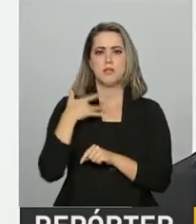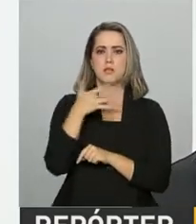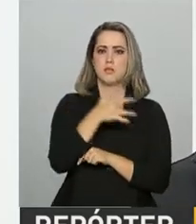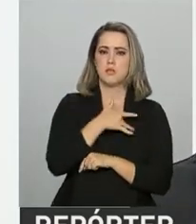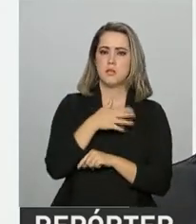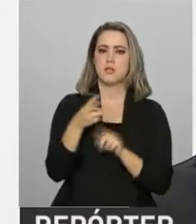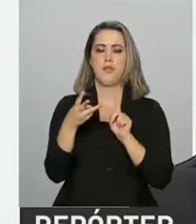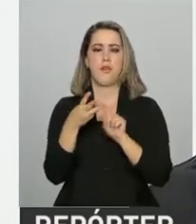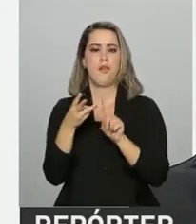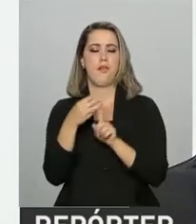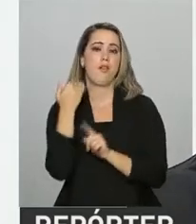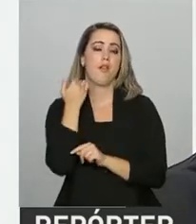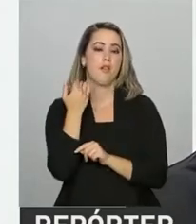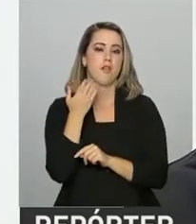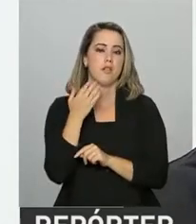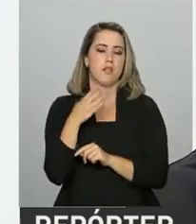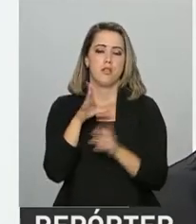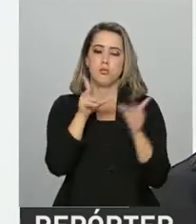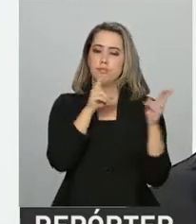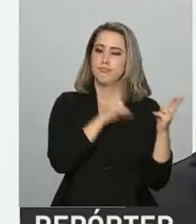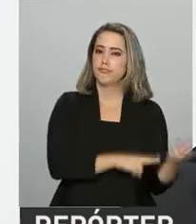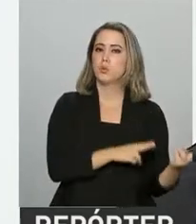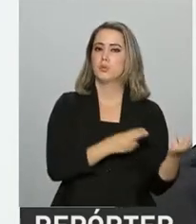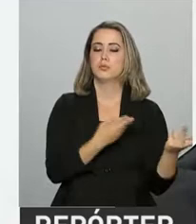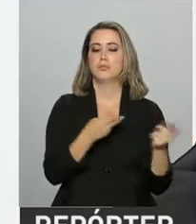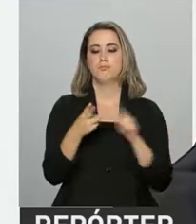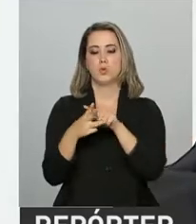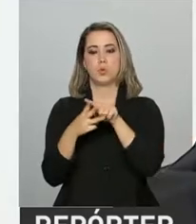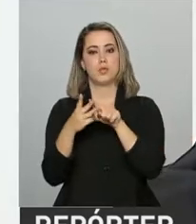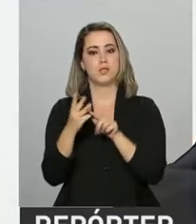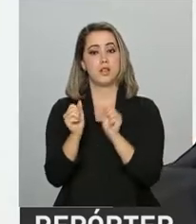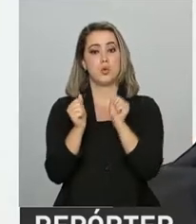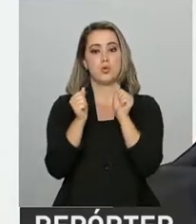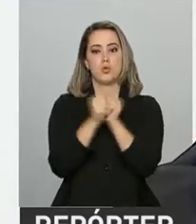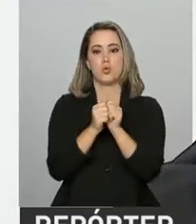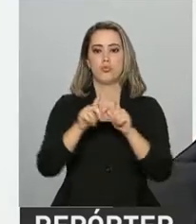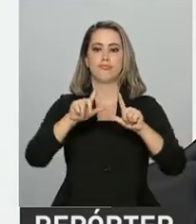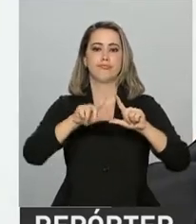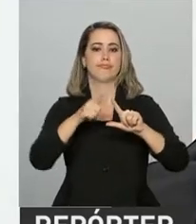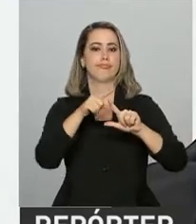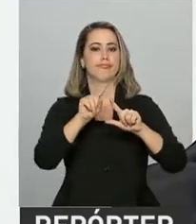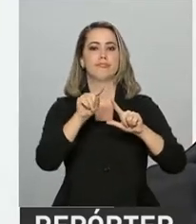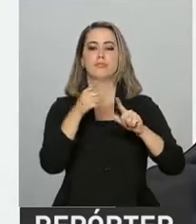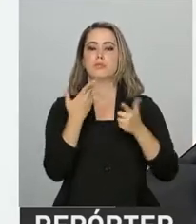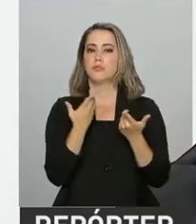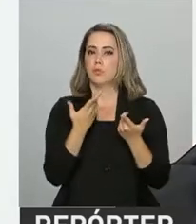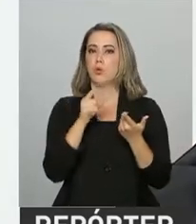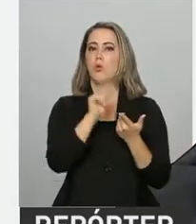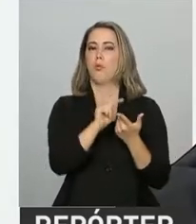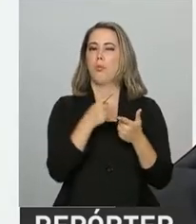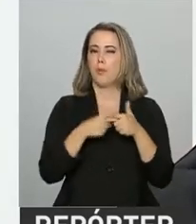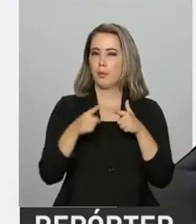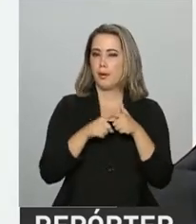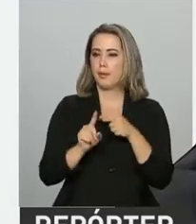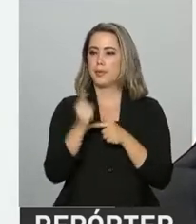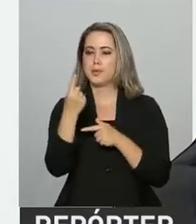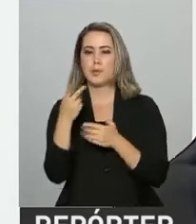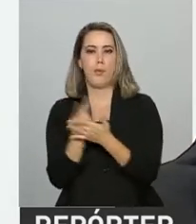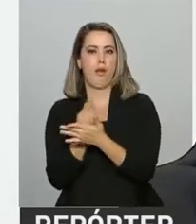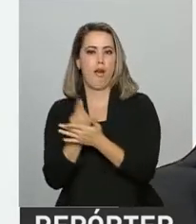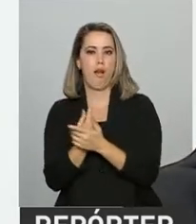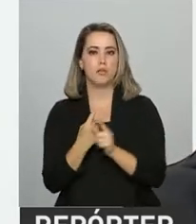você perde a forma perfeita do triângulo não tô treinando direito ou não estou dormindo direito